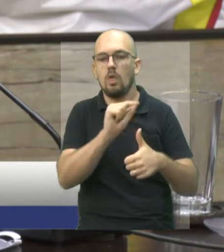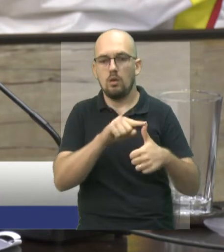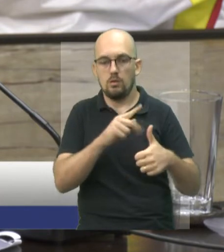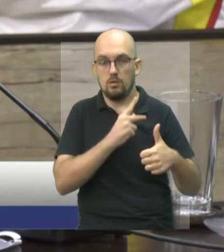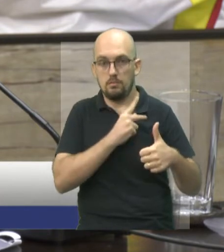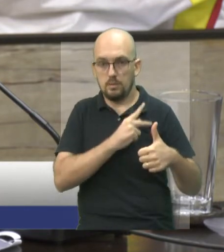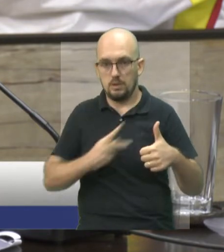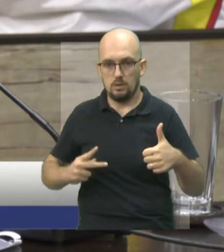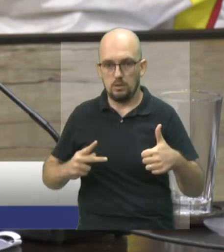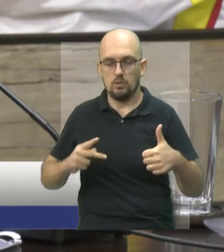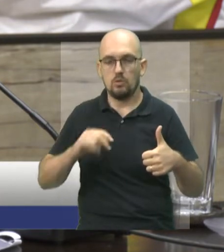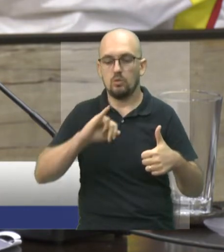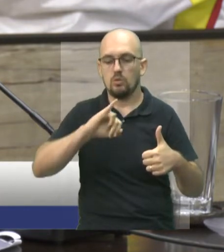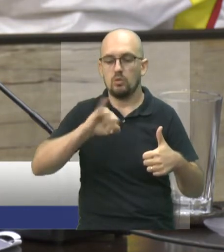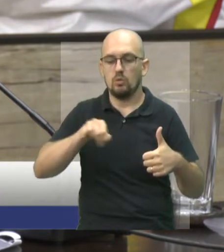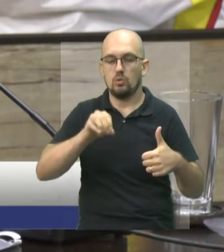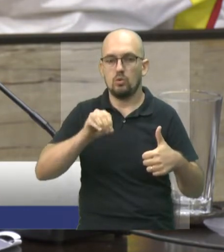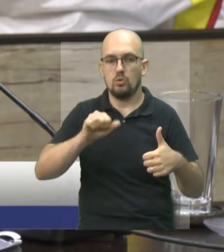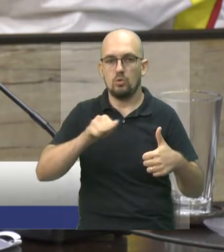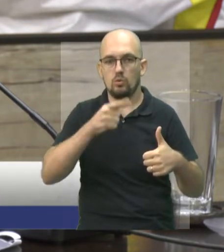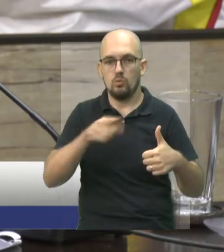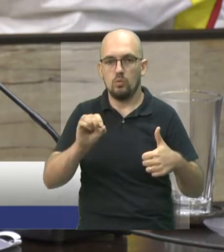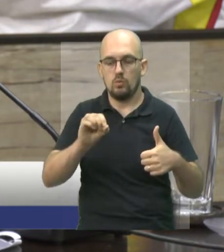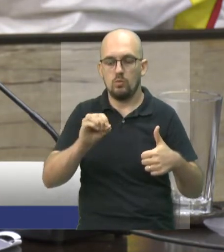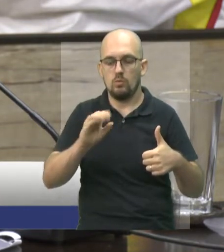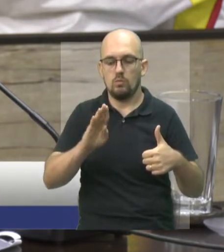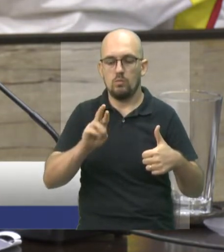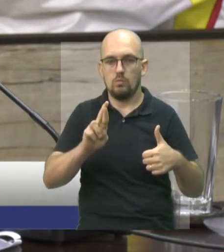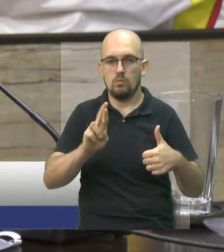Presidente, João Batista Brandão do Amaral.